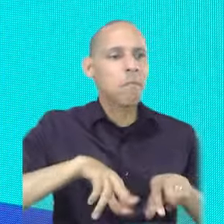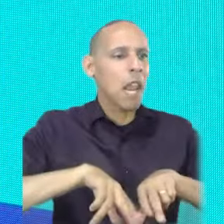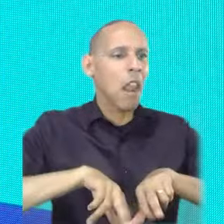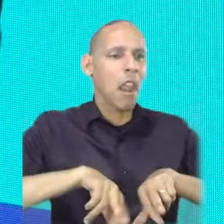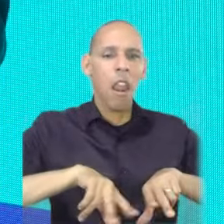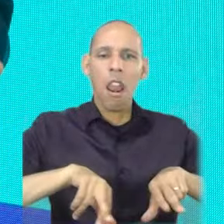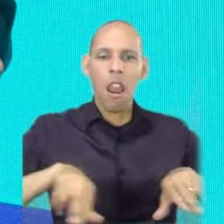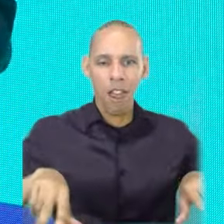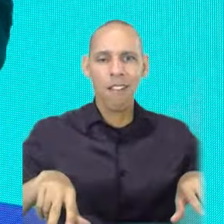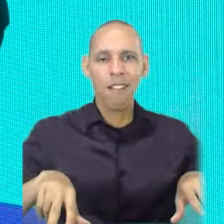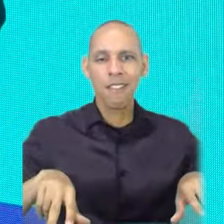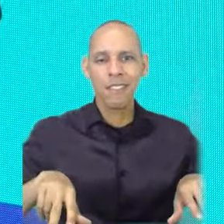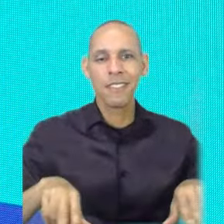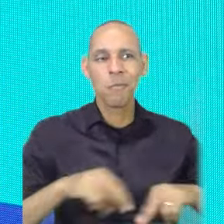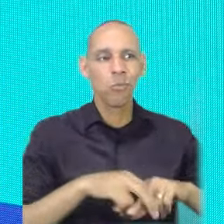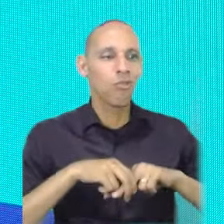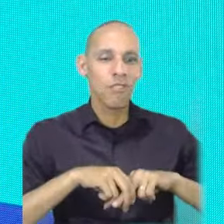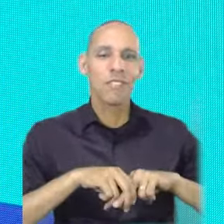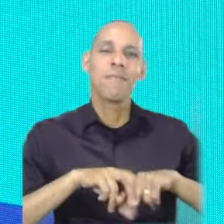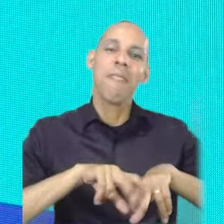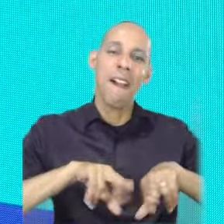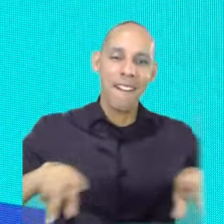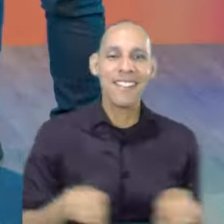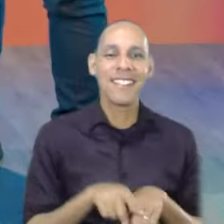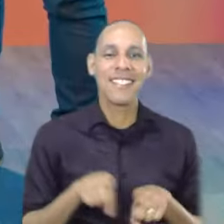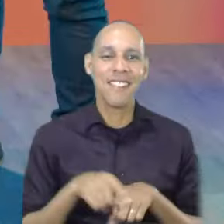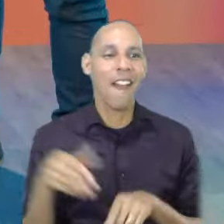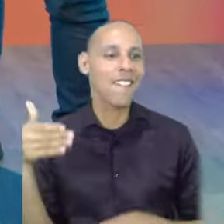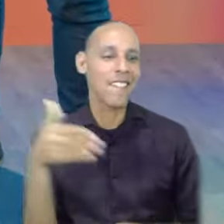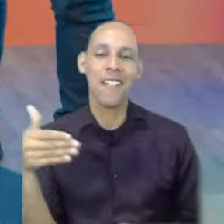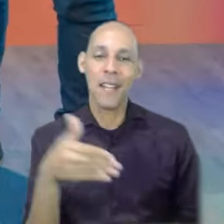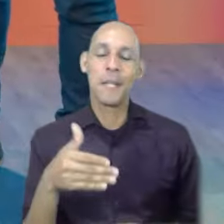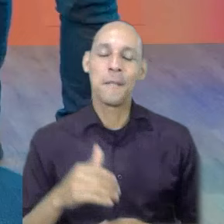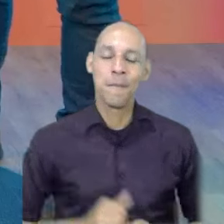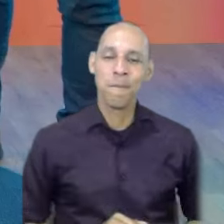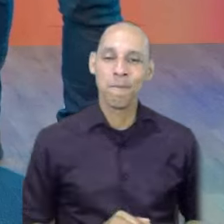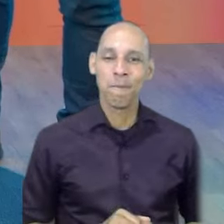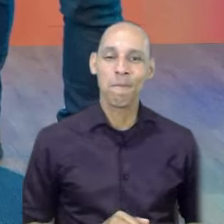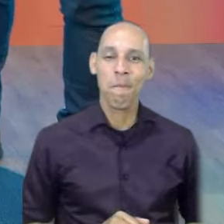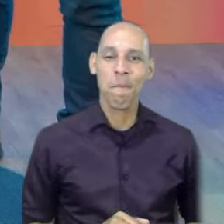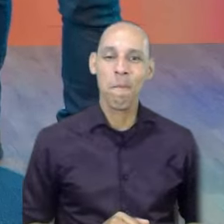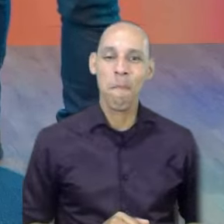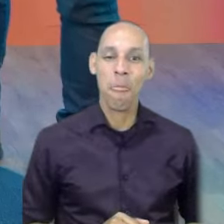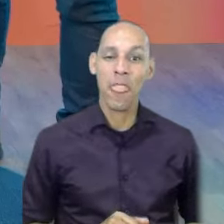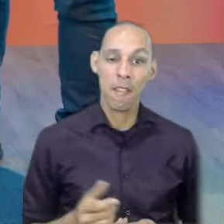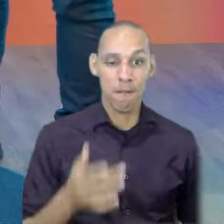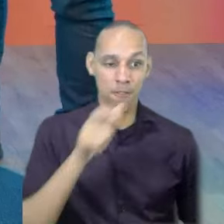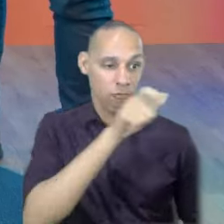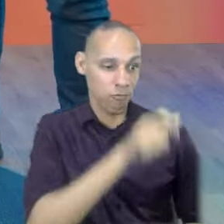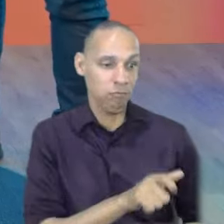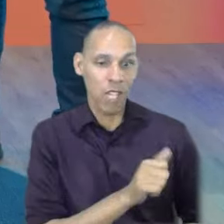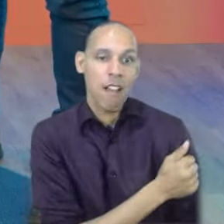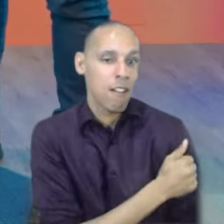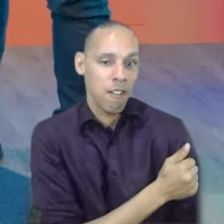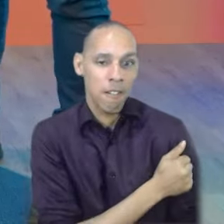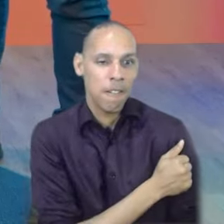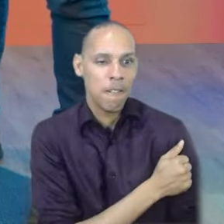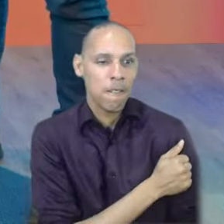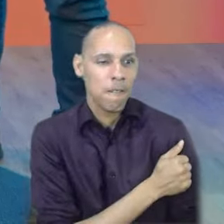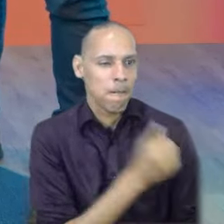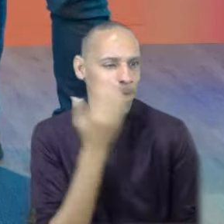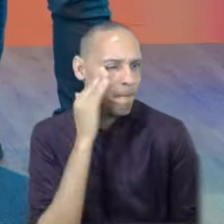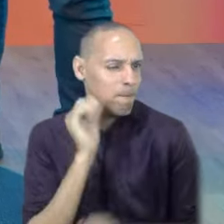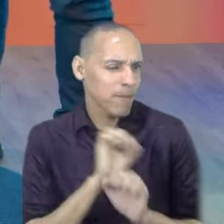origens e por os seus mais variados motivos. Desde um estudante que queira, por exemplo, entender o que é a